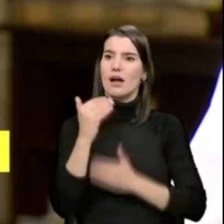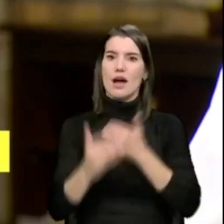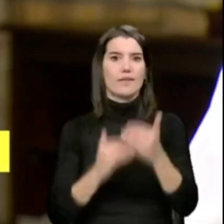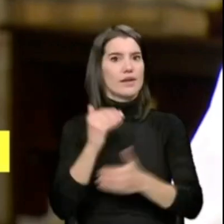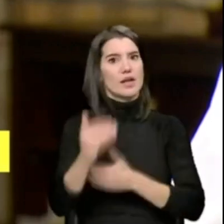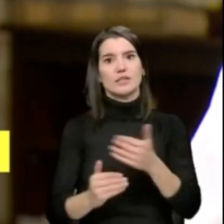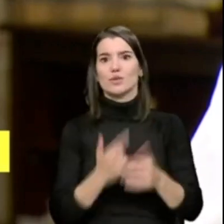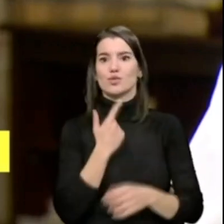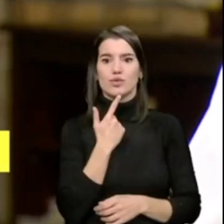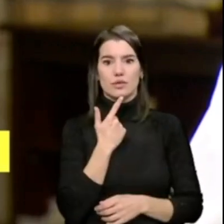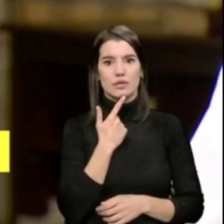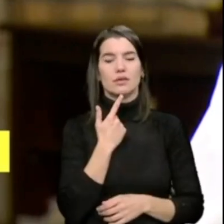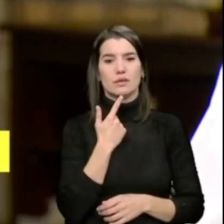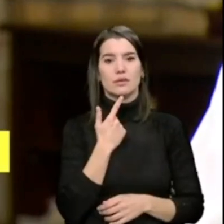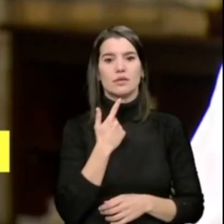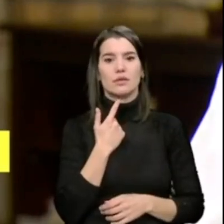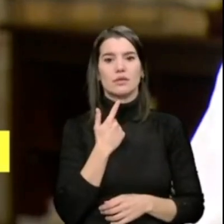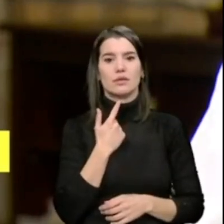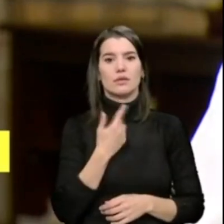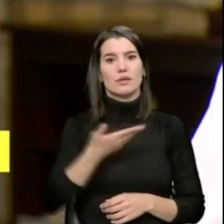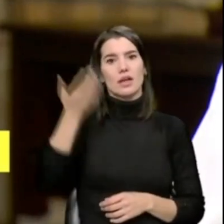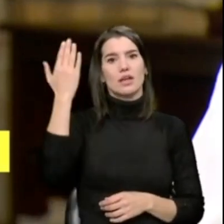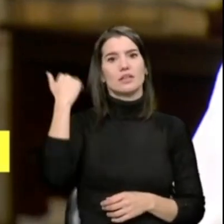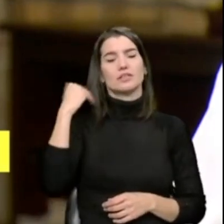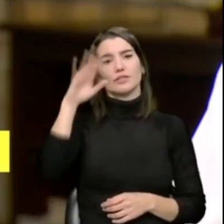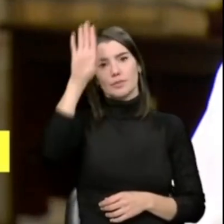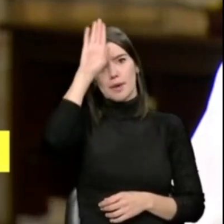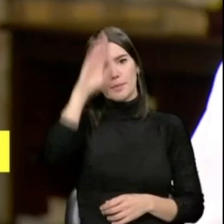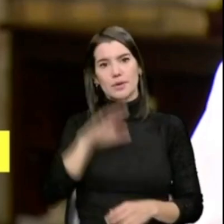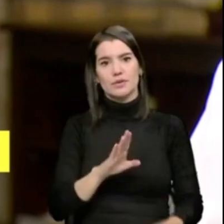enorme desde João Paulo II,